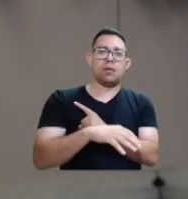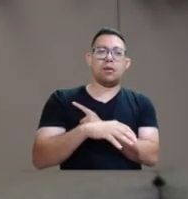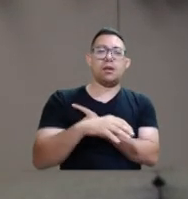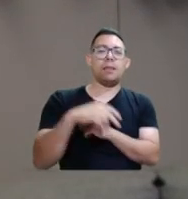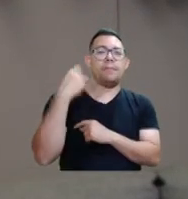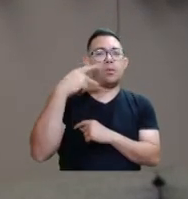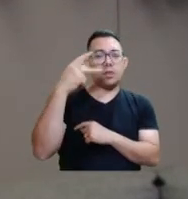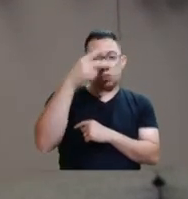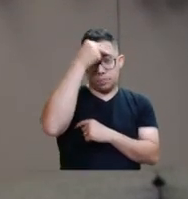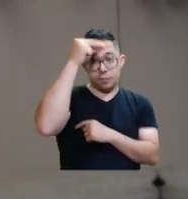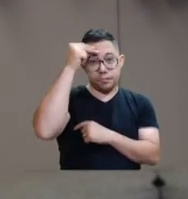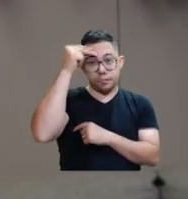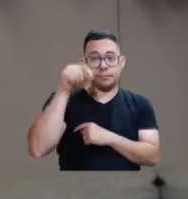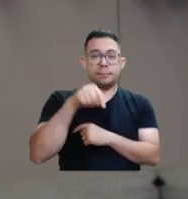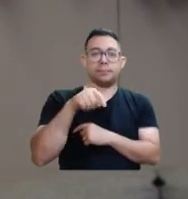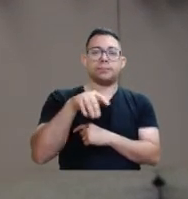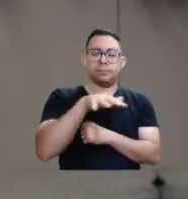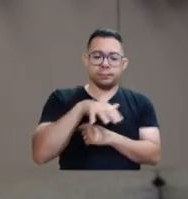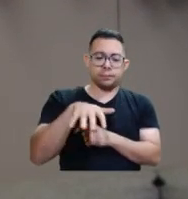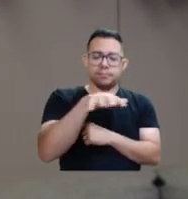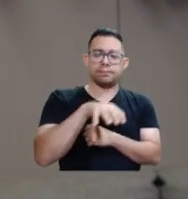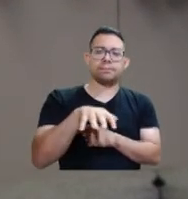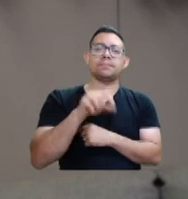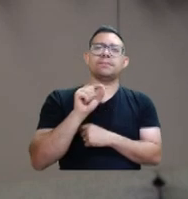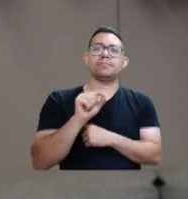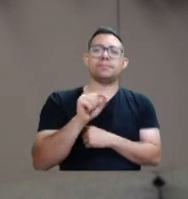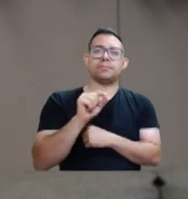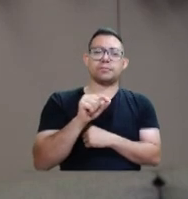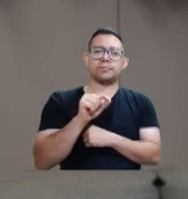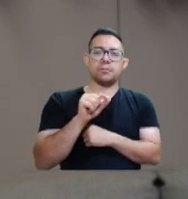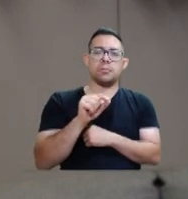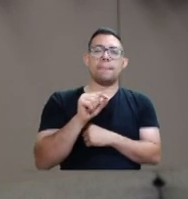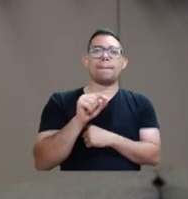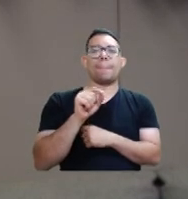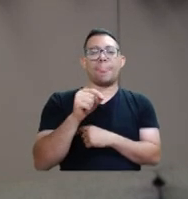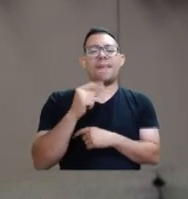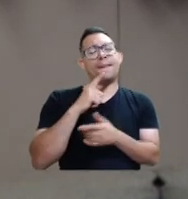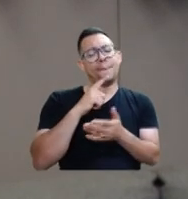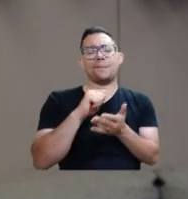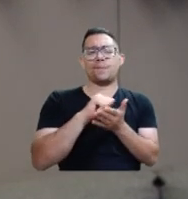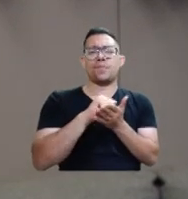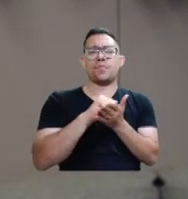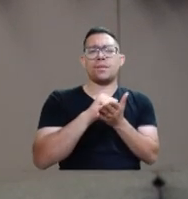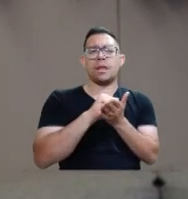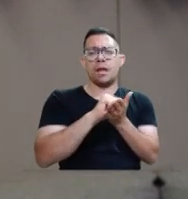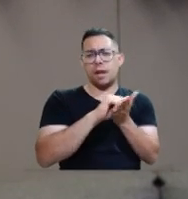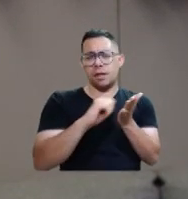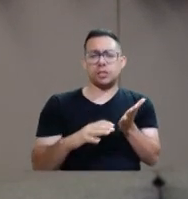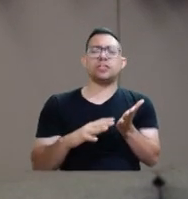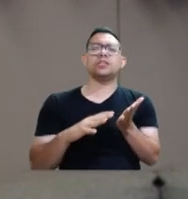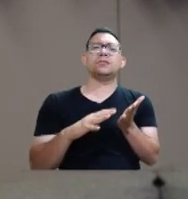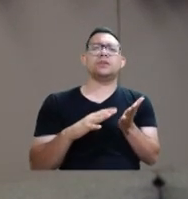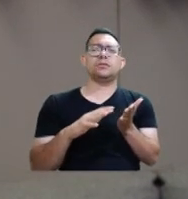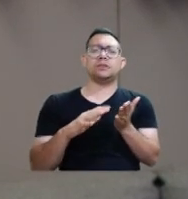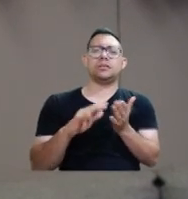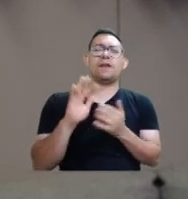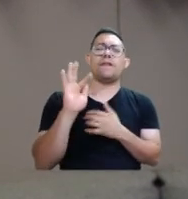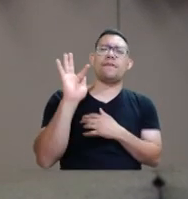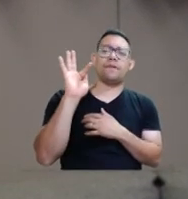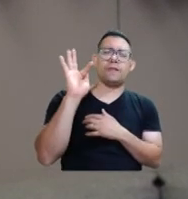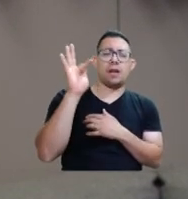de Educação, Ciências Sociais e Políticas Públicas. Então esse departamento ele fica com